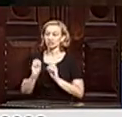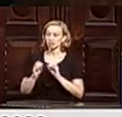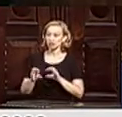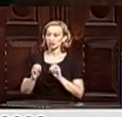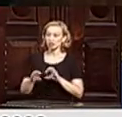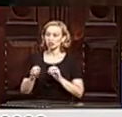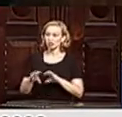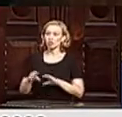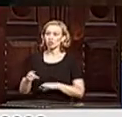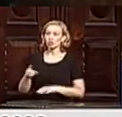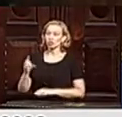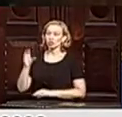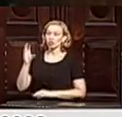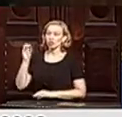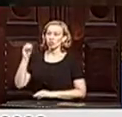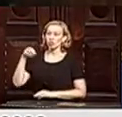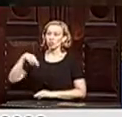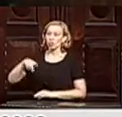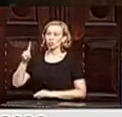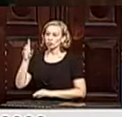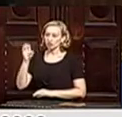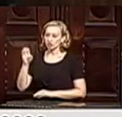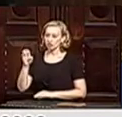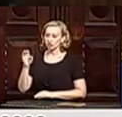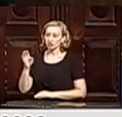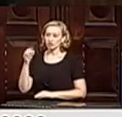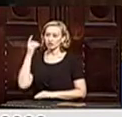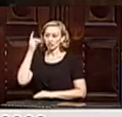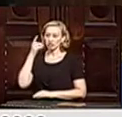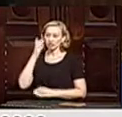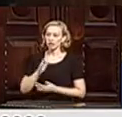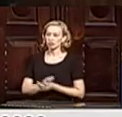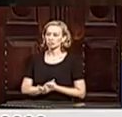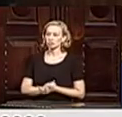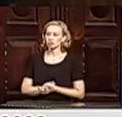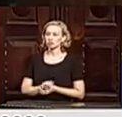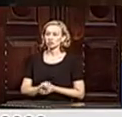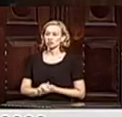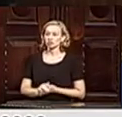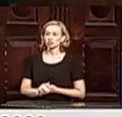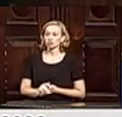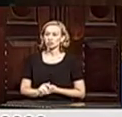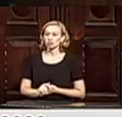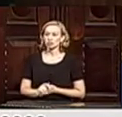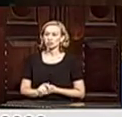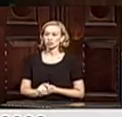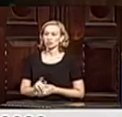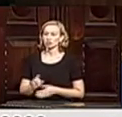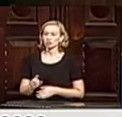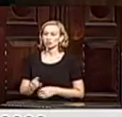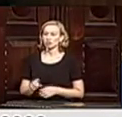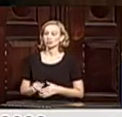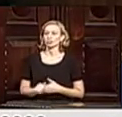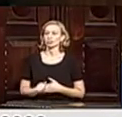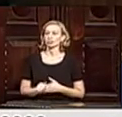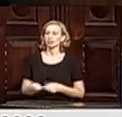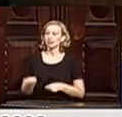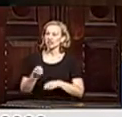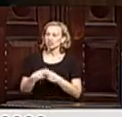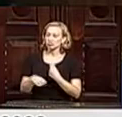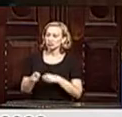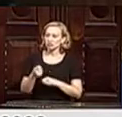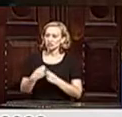Conte Bittencourt, que deu parecer favorável a essa matéria, e aos deputados que na Comissão de Orçamento e Finanças e na Comissão de Justiça